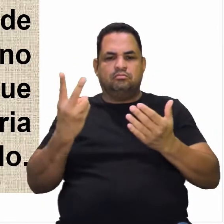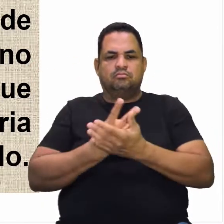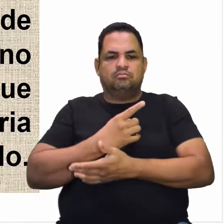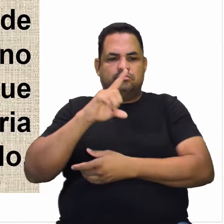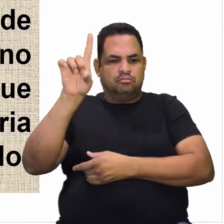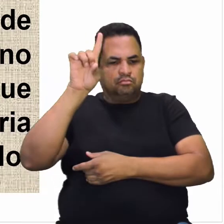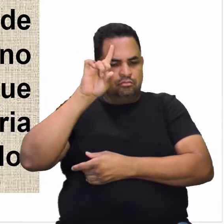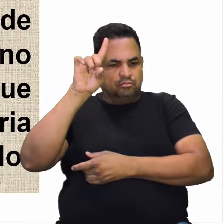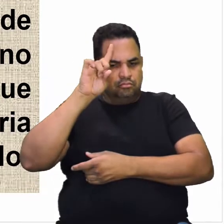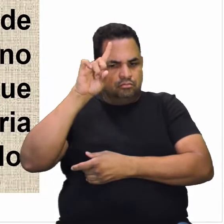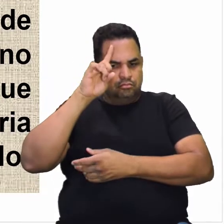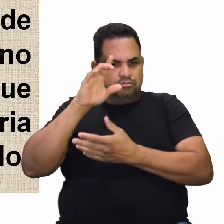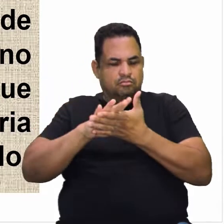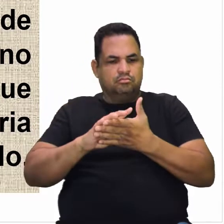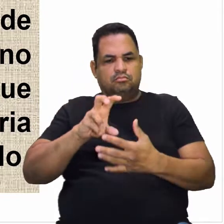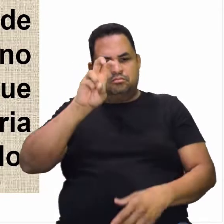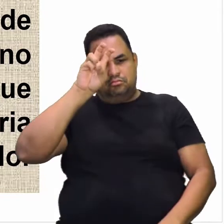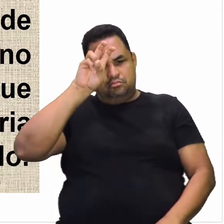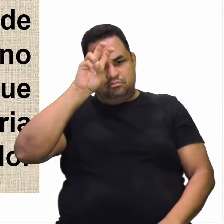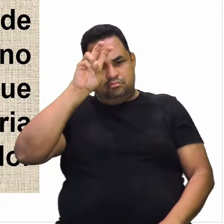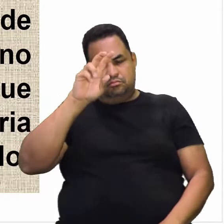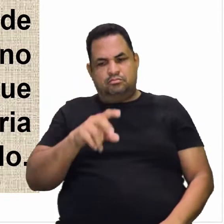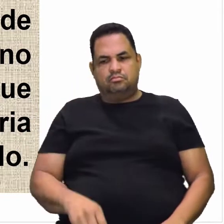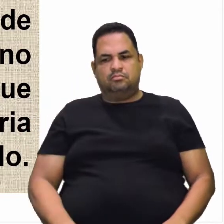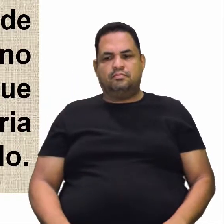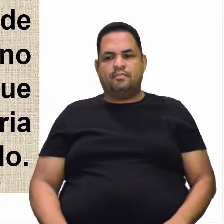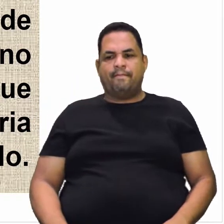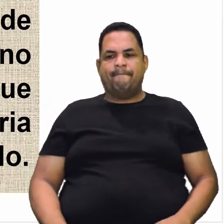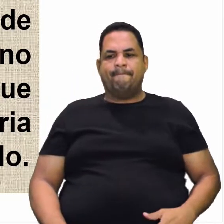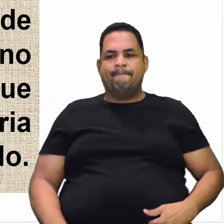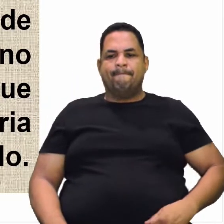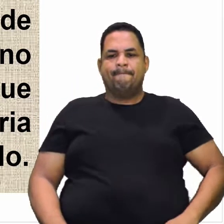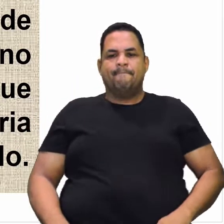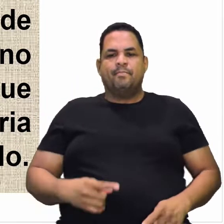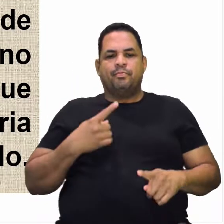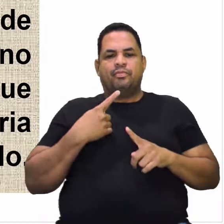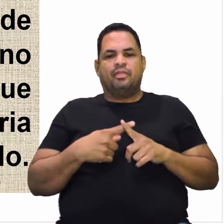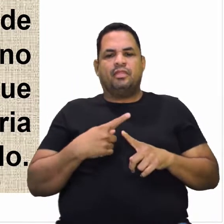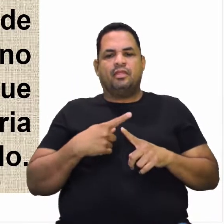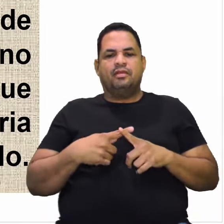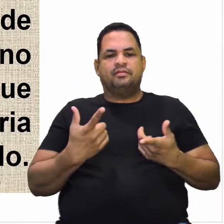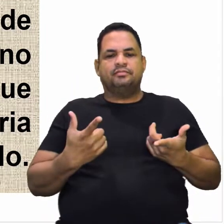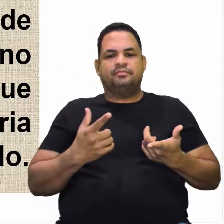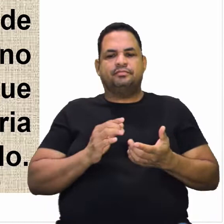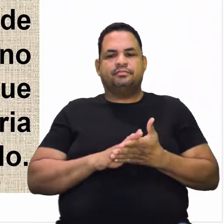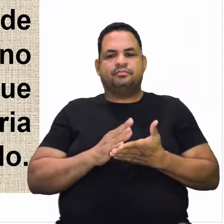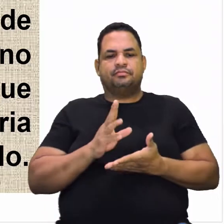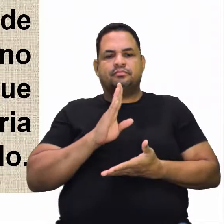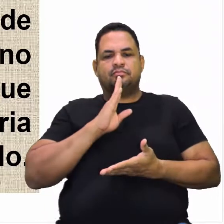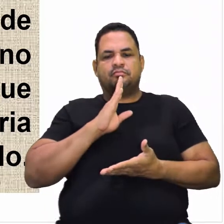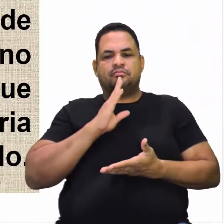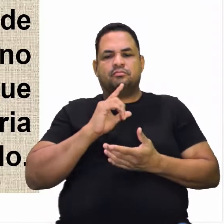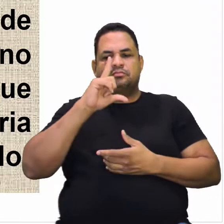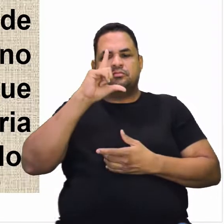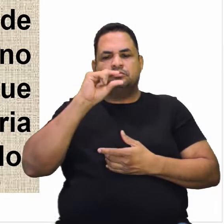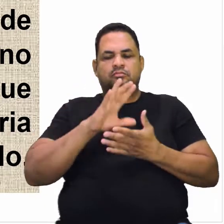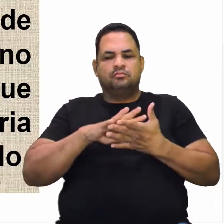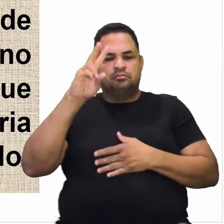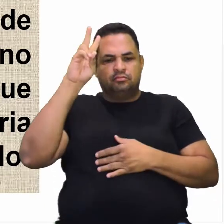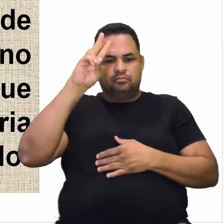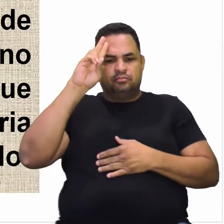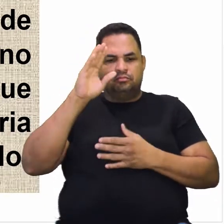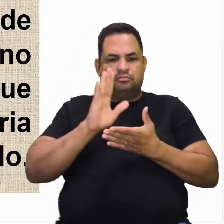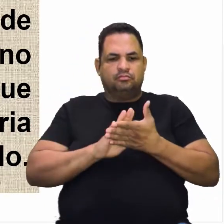acontecia e no cotidiano egípcio, devido a ela é que conhecemos um pouco da história